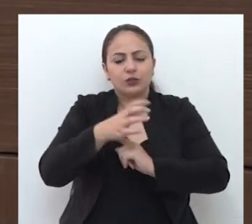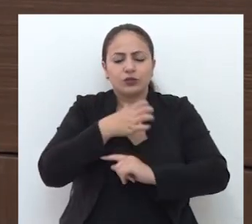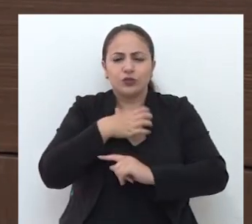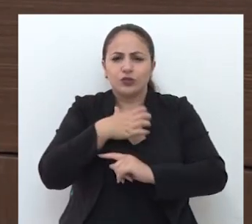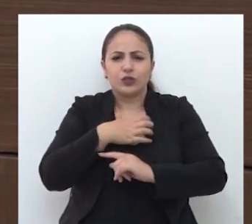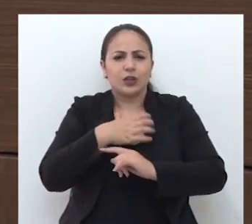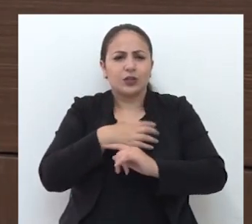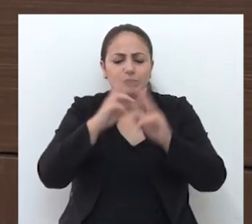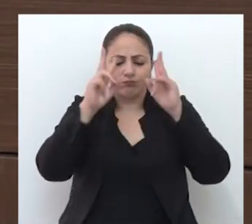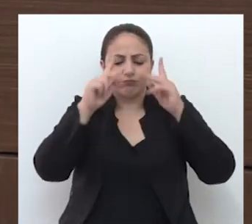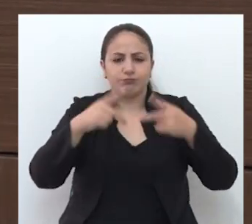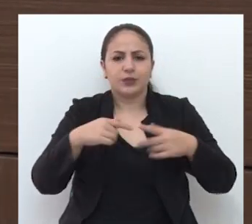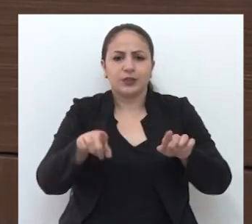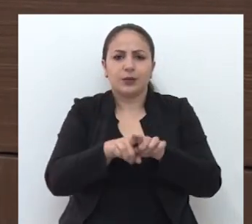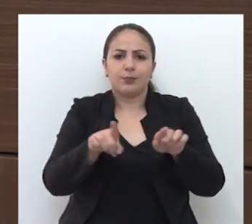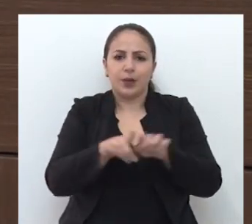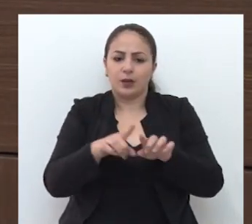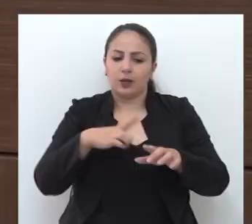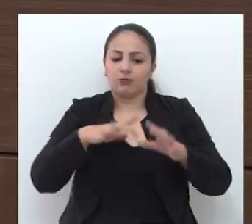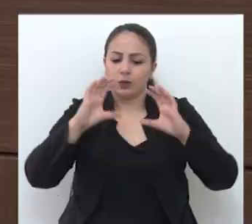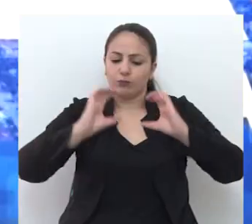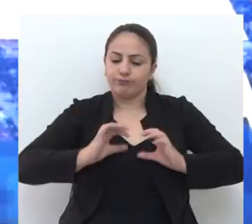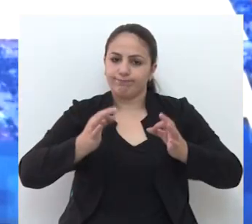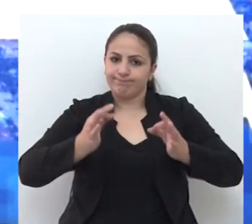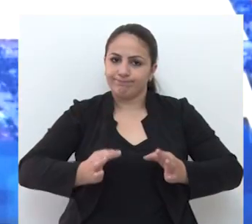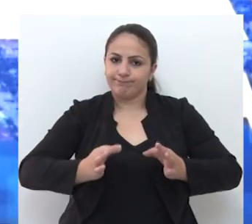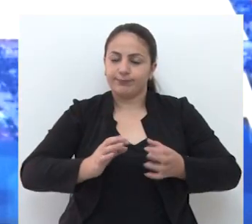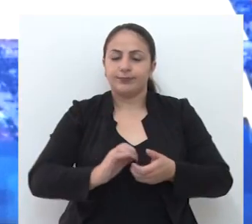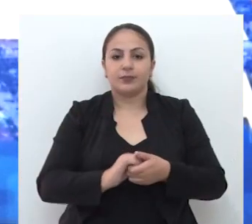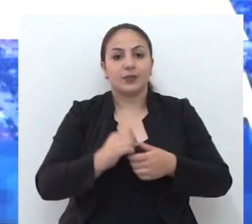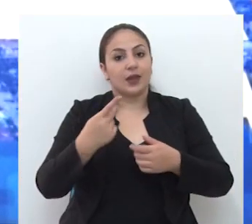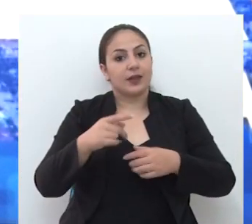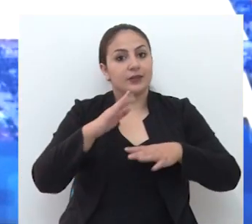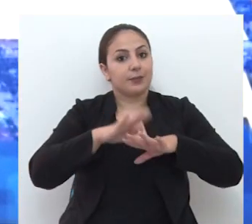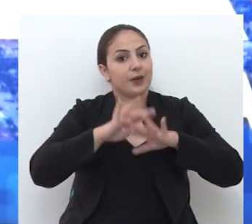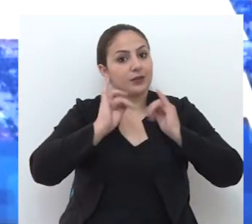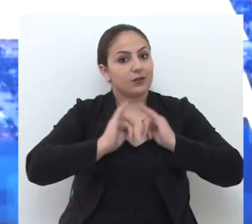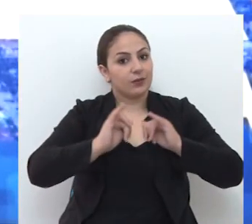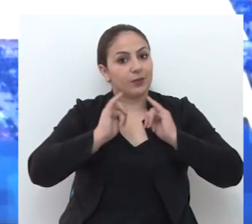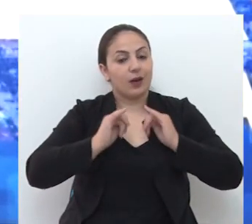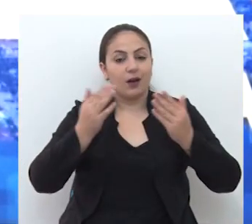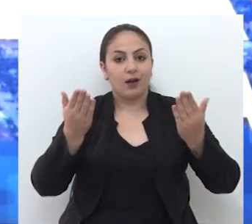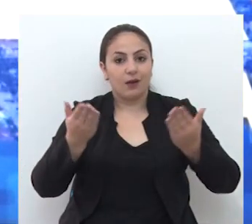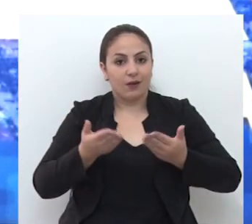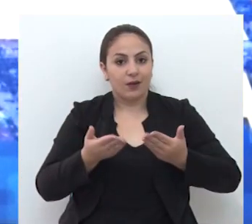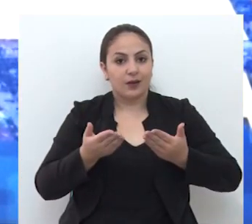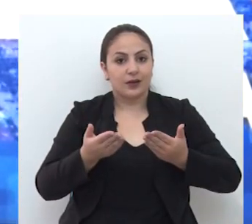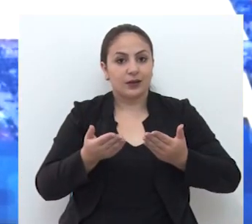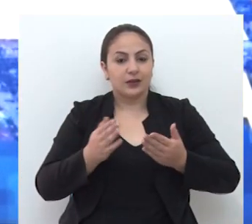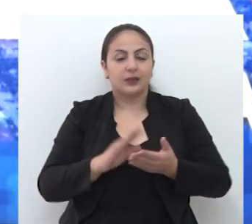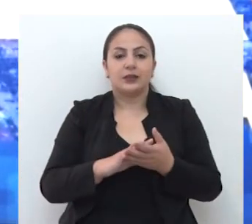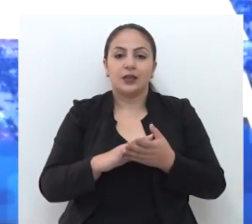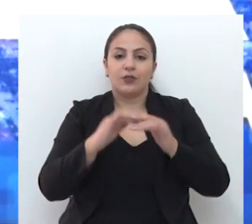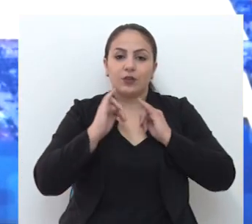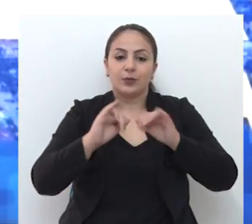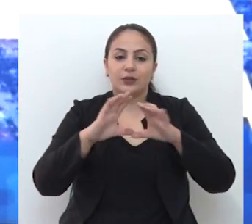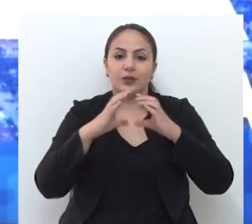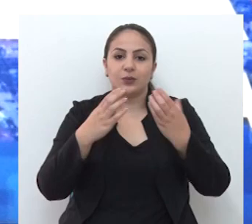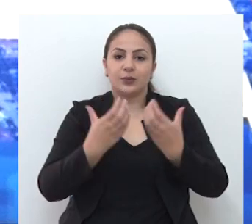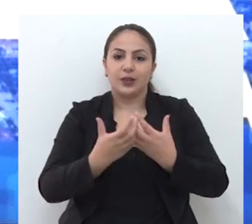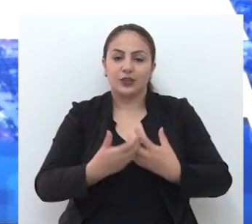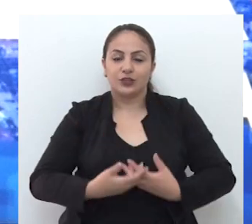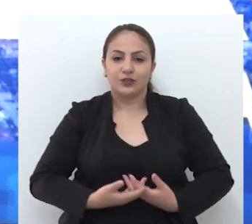forma humanizada e com autodisciplina. Estas e outras informações a partir de agora no canal